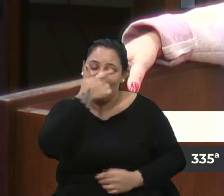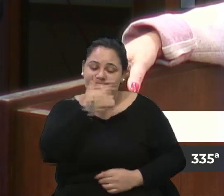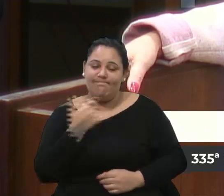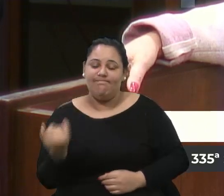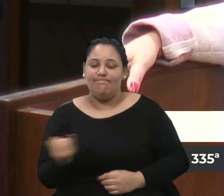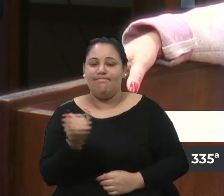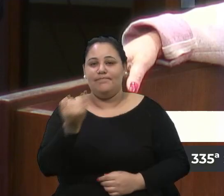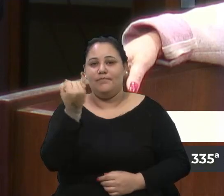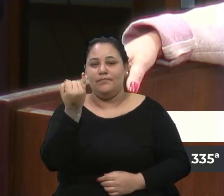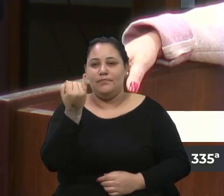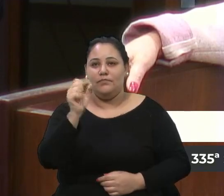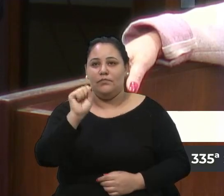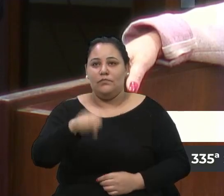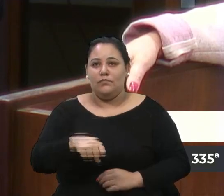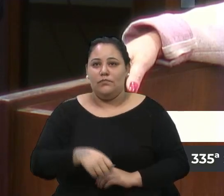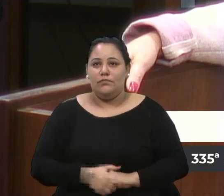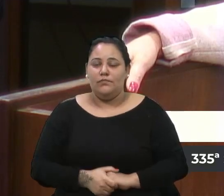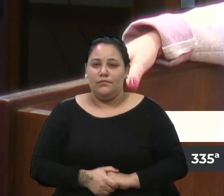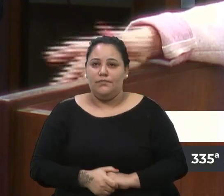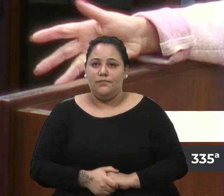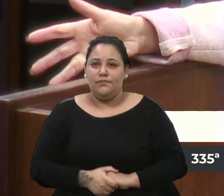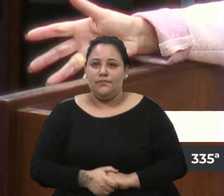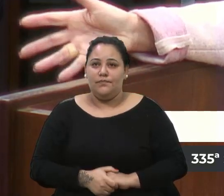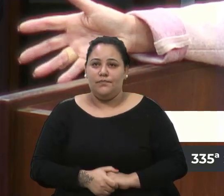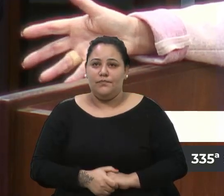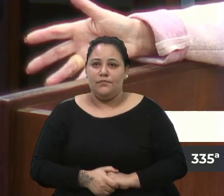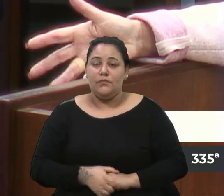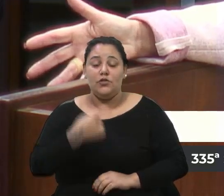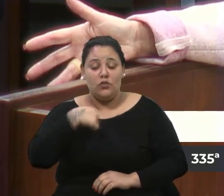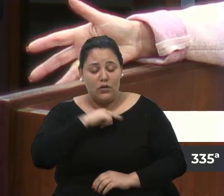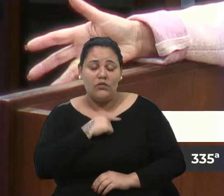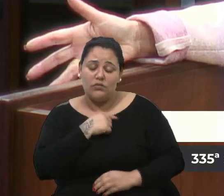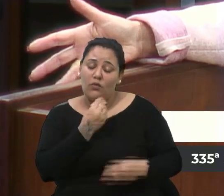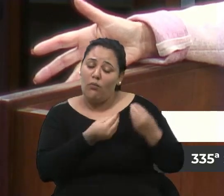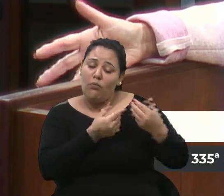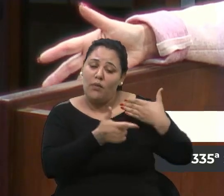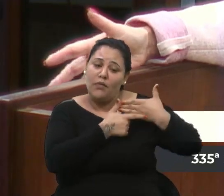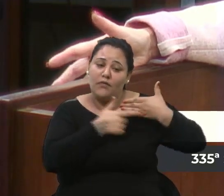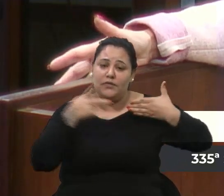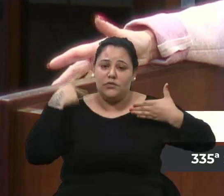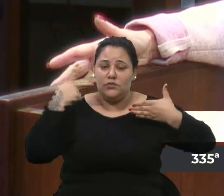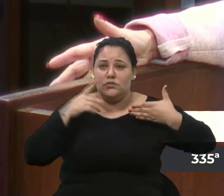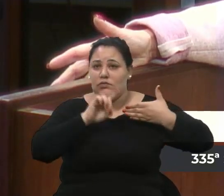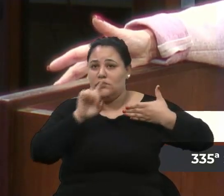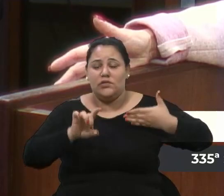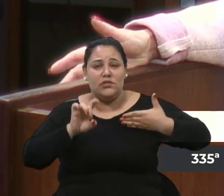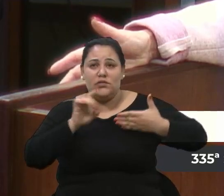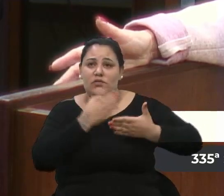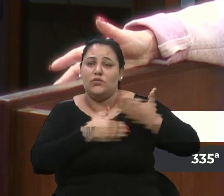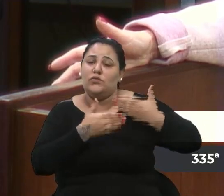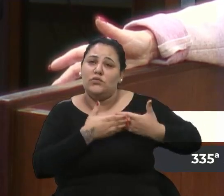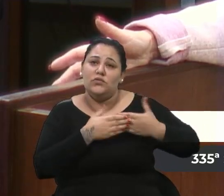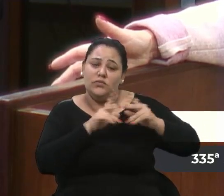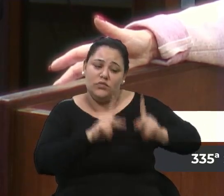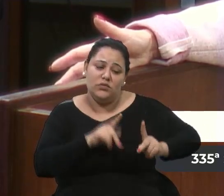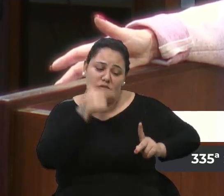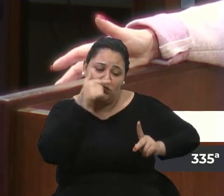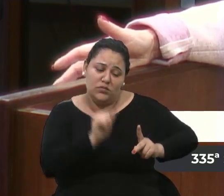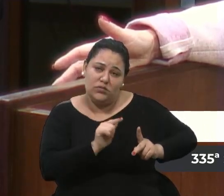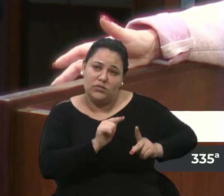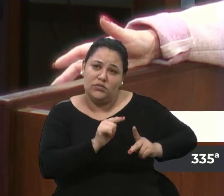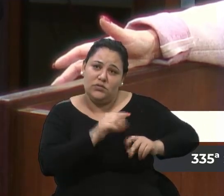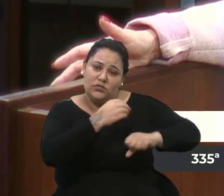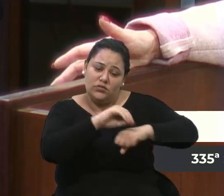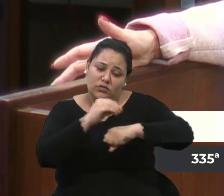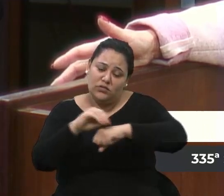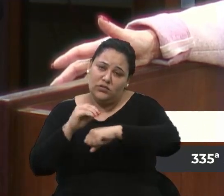importante nós... Talvez aqui, enquanto os vereadores, não é todo mundo que consegue esse fluxo das indicações, que